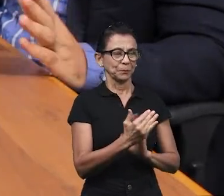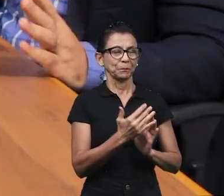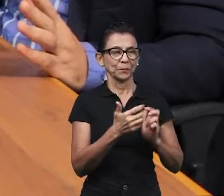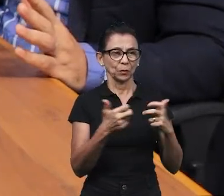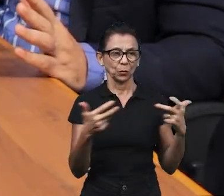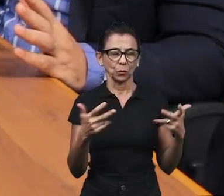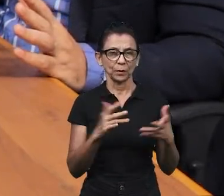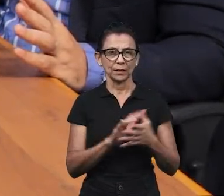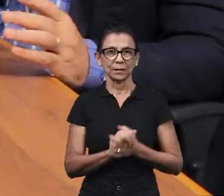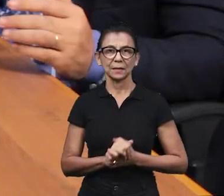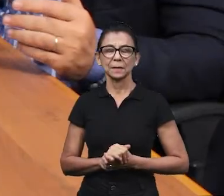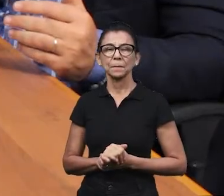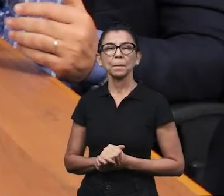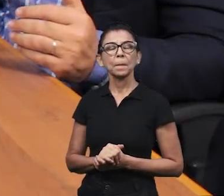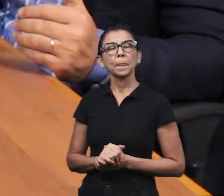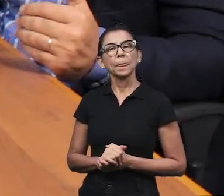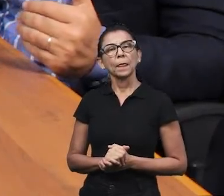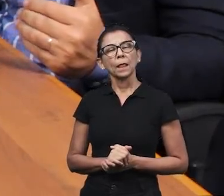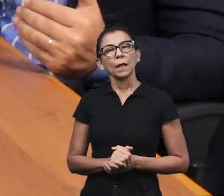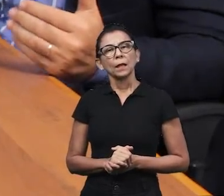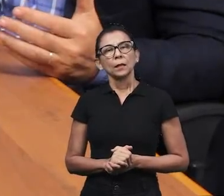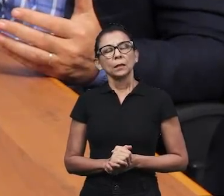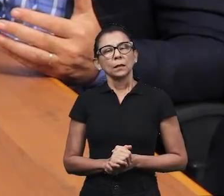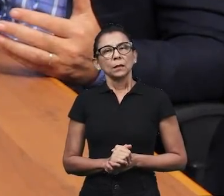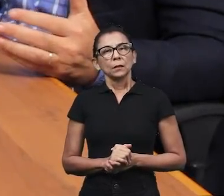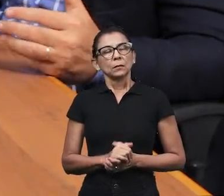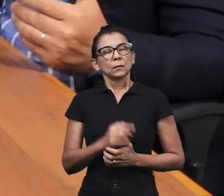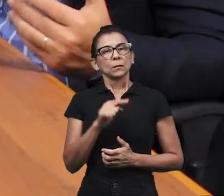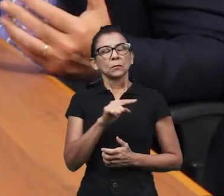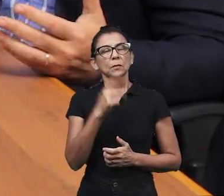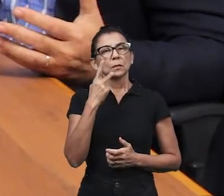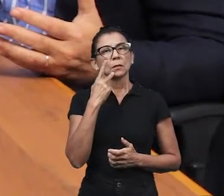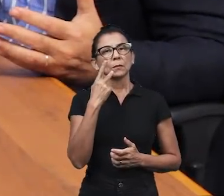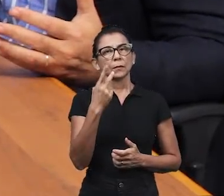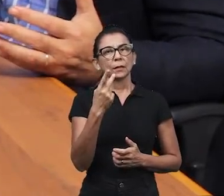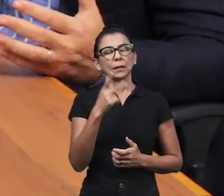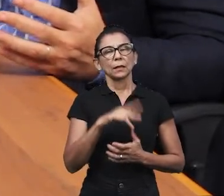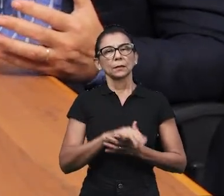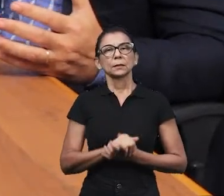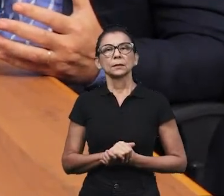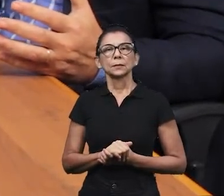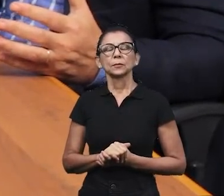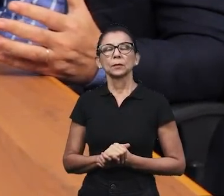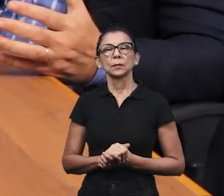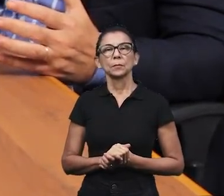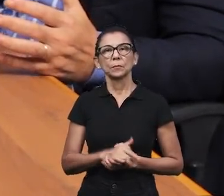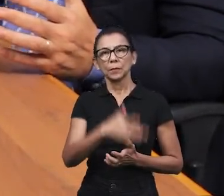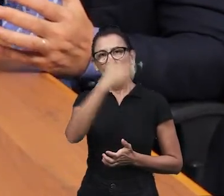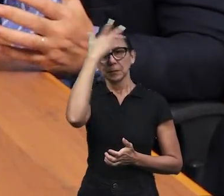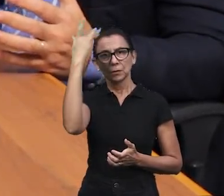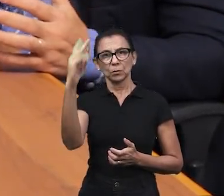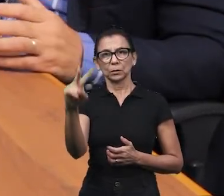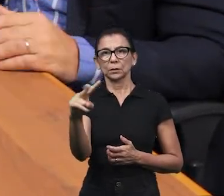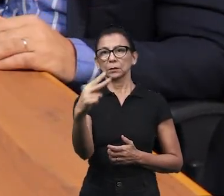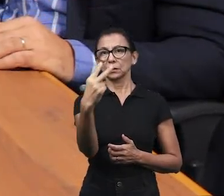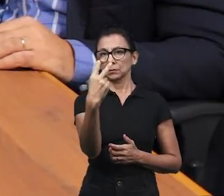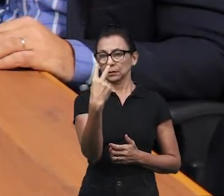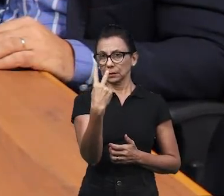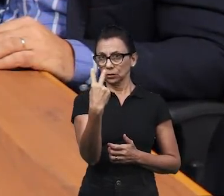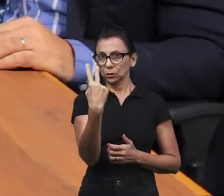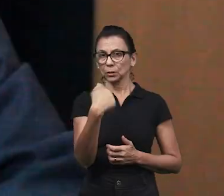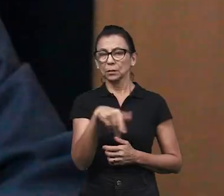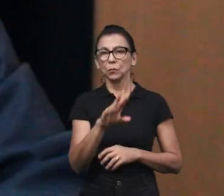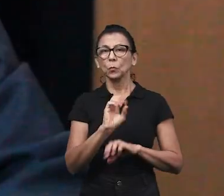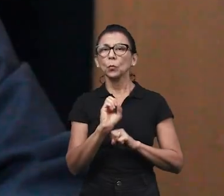com aquele irmão que está nos assistindo, você passasse uma mensagem, um ensinamento sobre o voluntariado para o nosso irmão que está nos